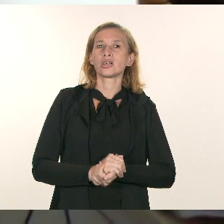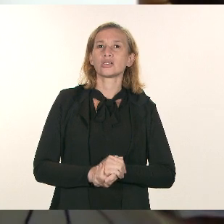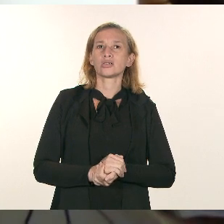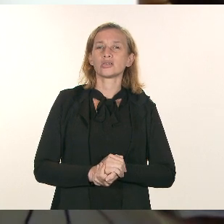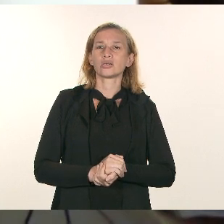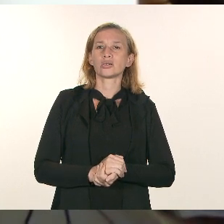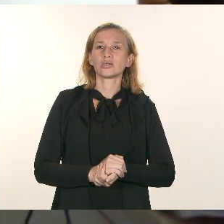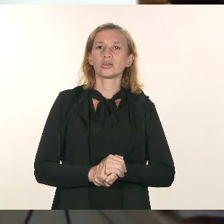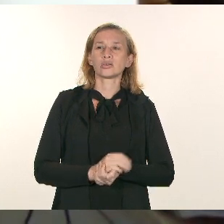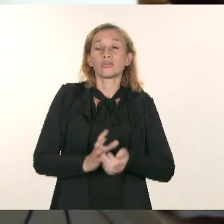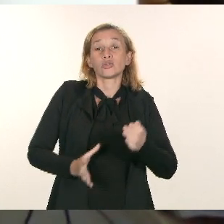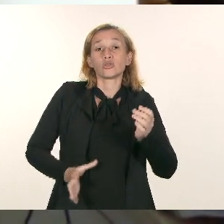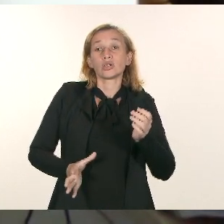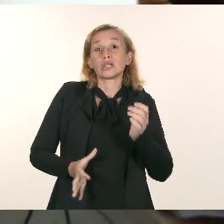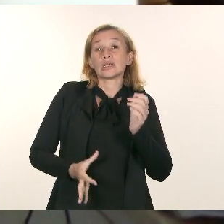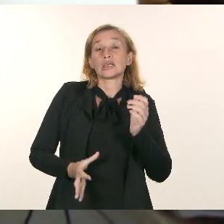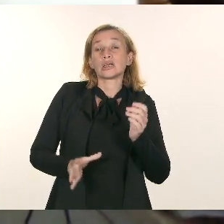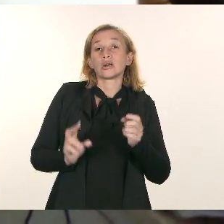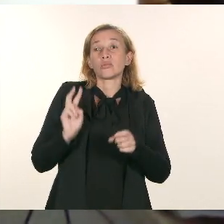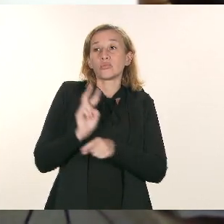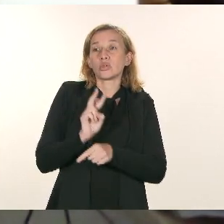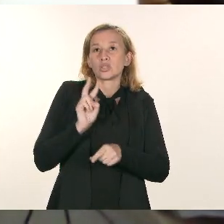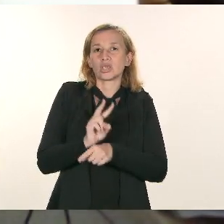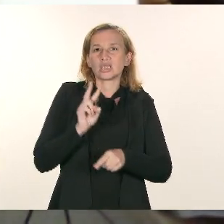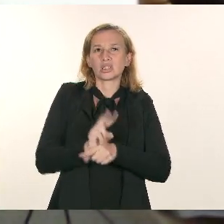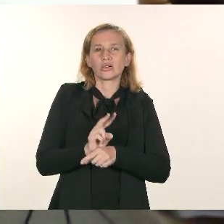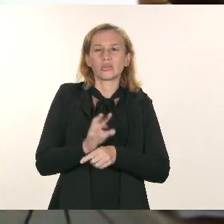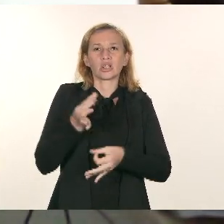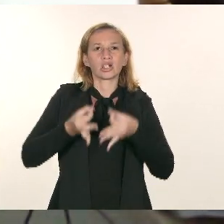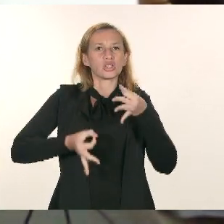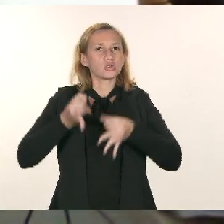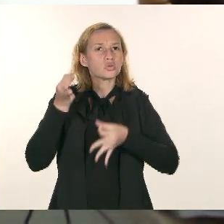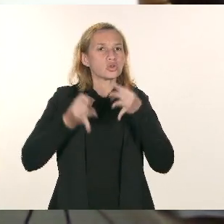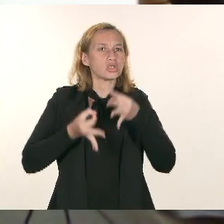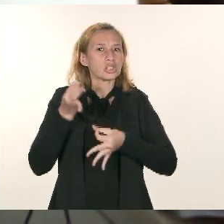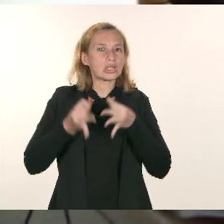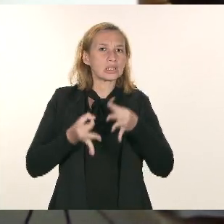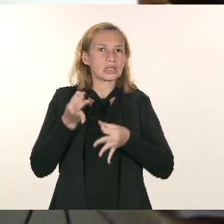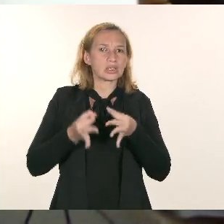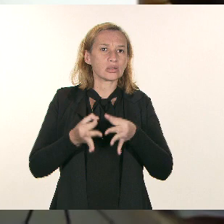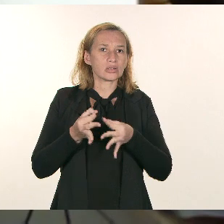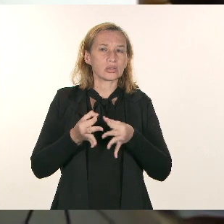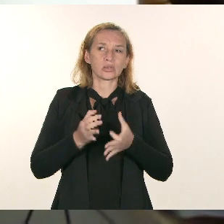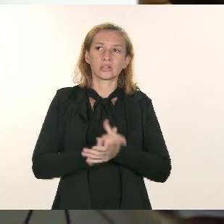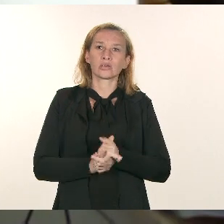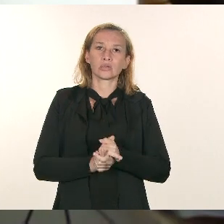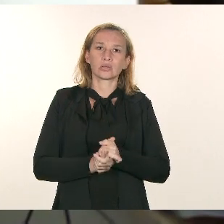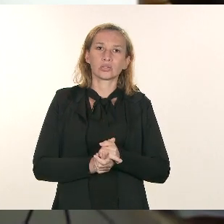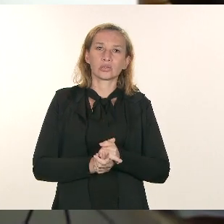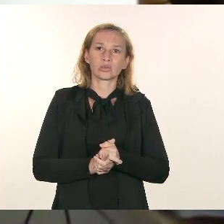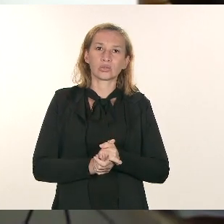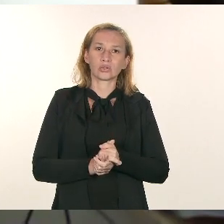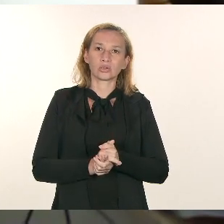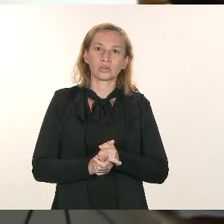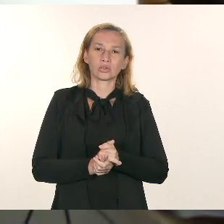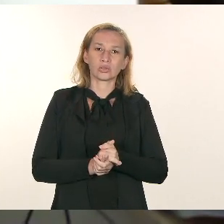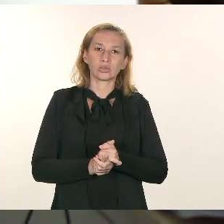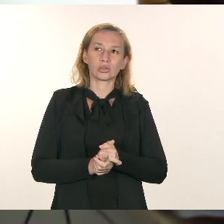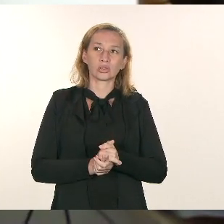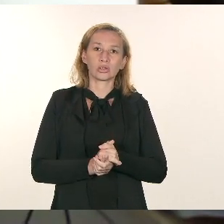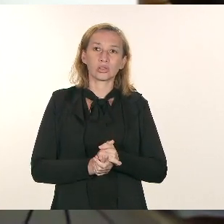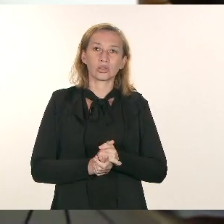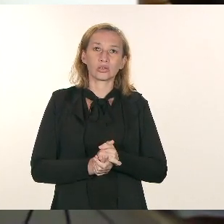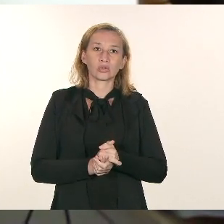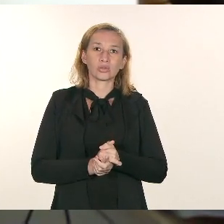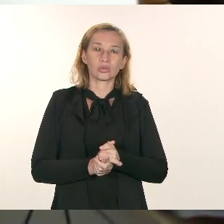proteção para que a justiça não alcance a plutocracia